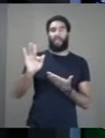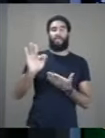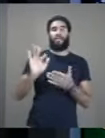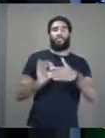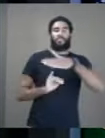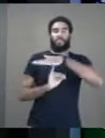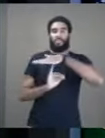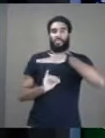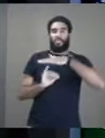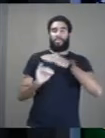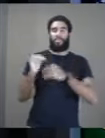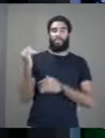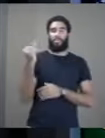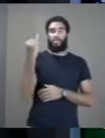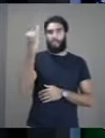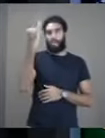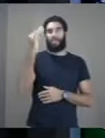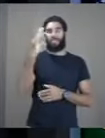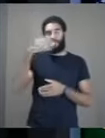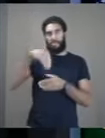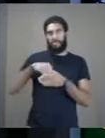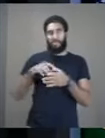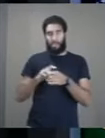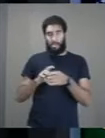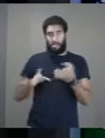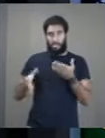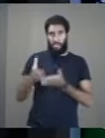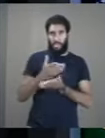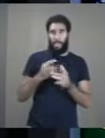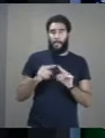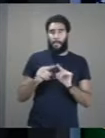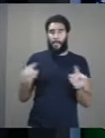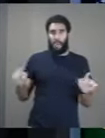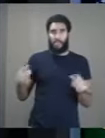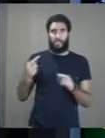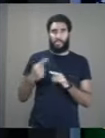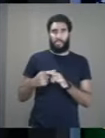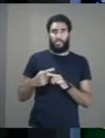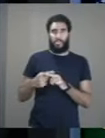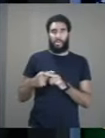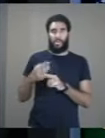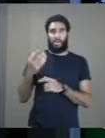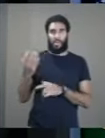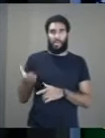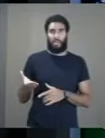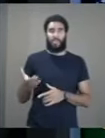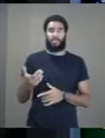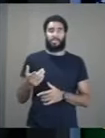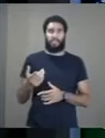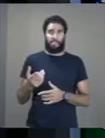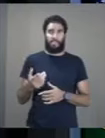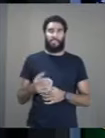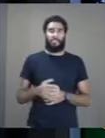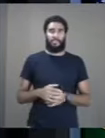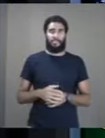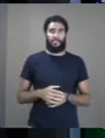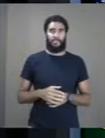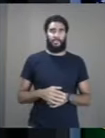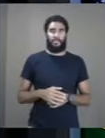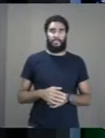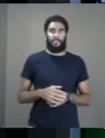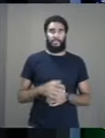importante, mas pelo abuso de alguns de seus integrantes, com a retaguarda